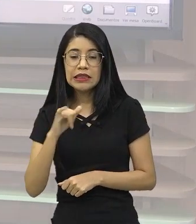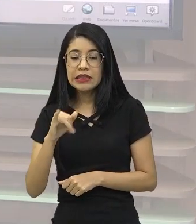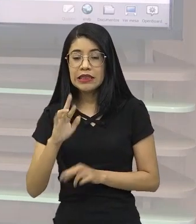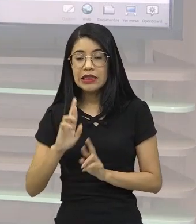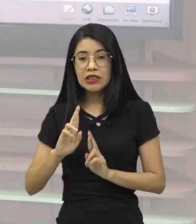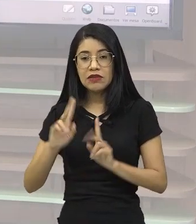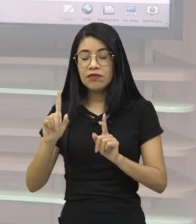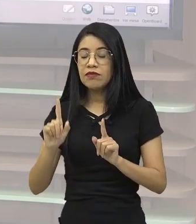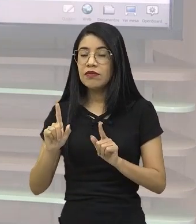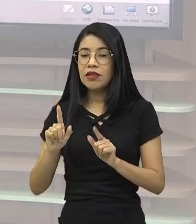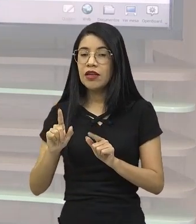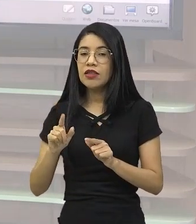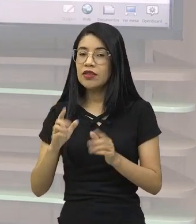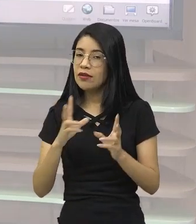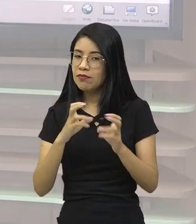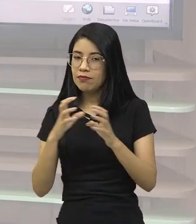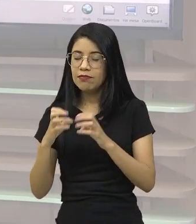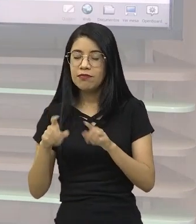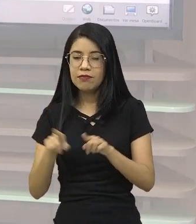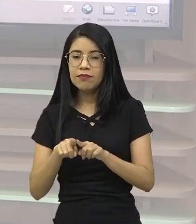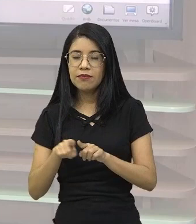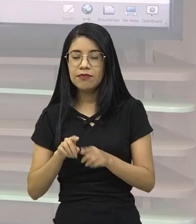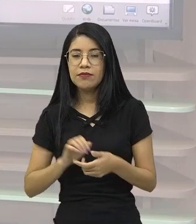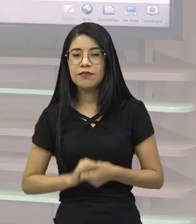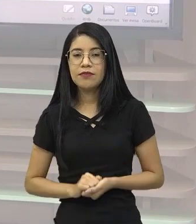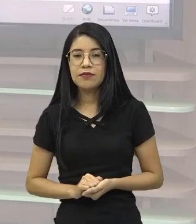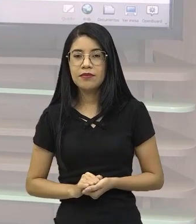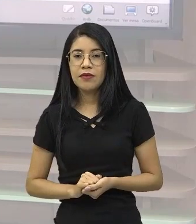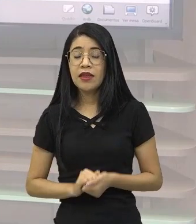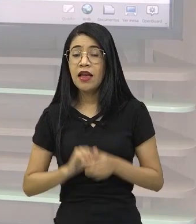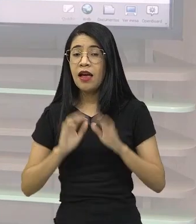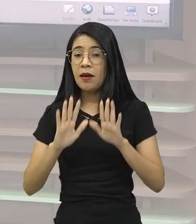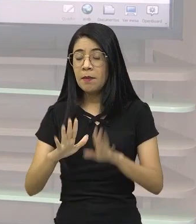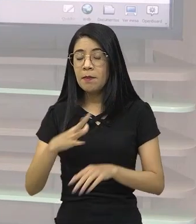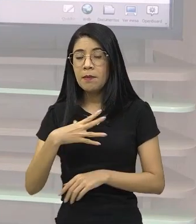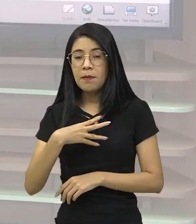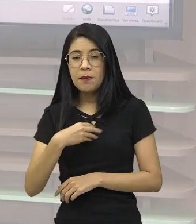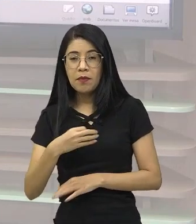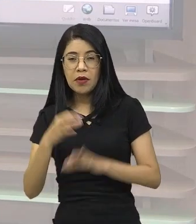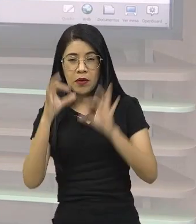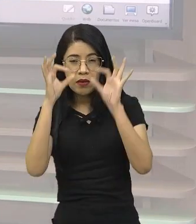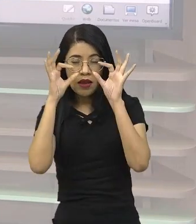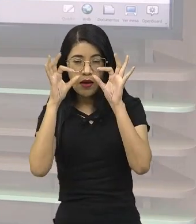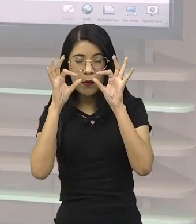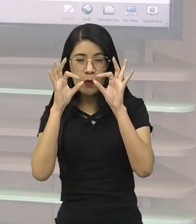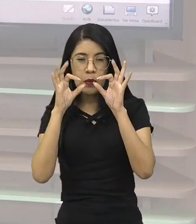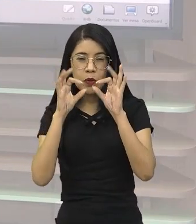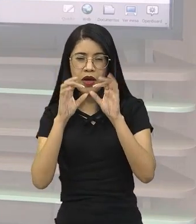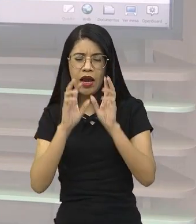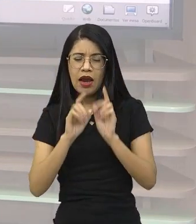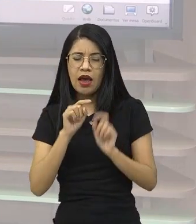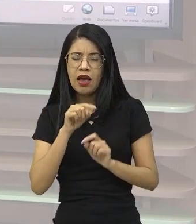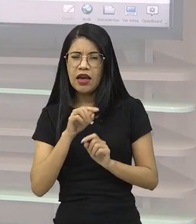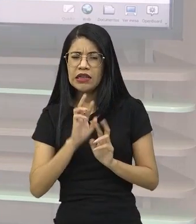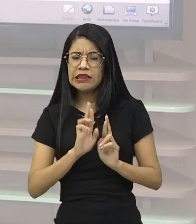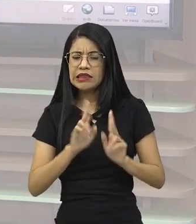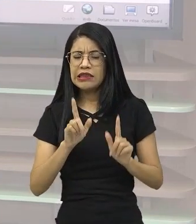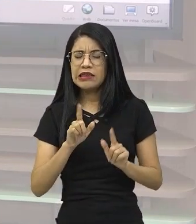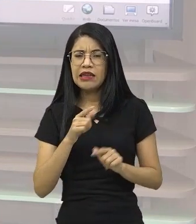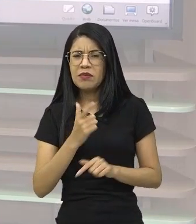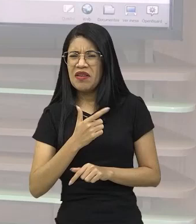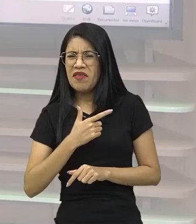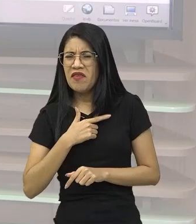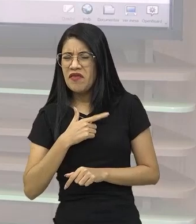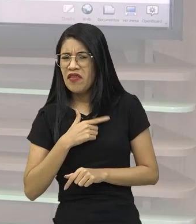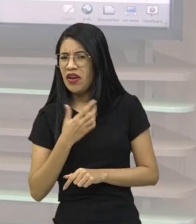Ninguém diga o contrário. Muito bem. Só que os filhos da coruja, aos olhos da águia, pareceram uns